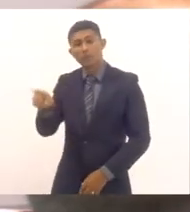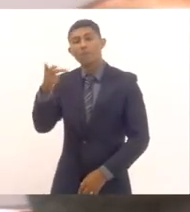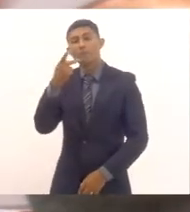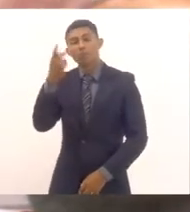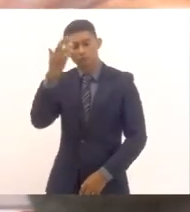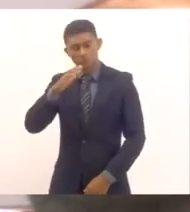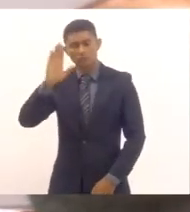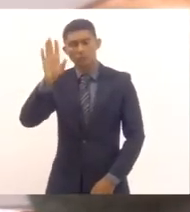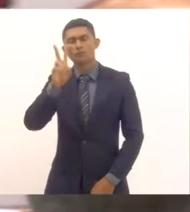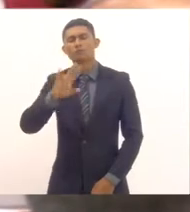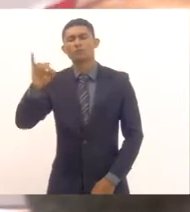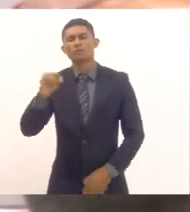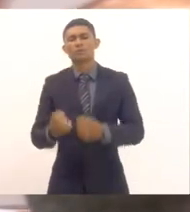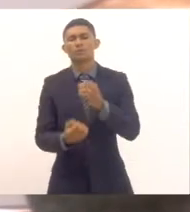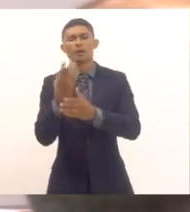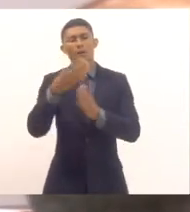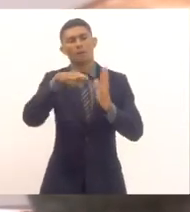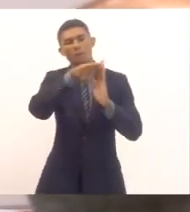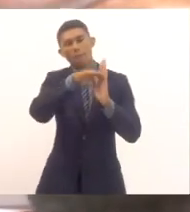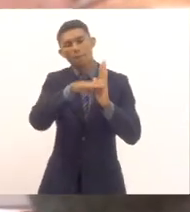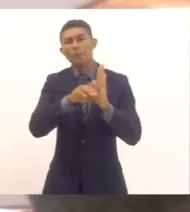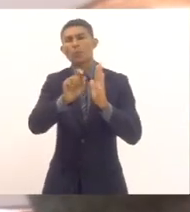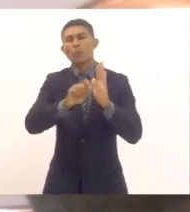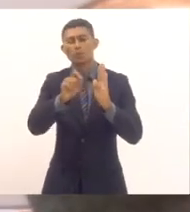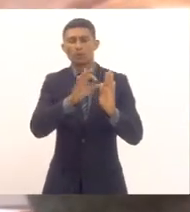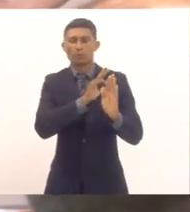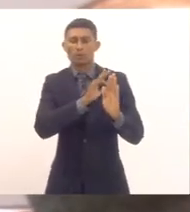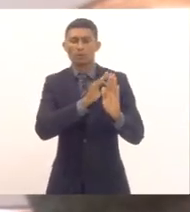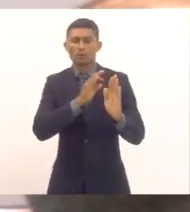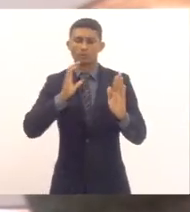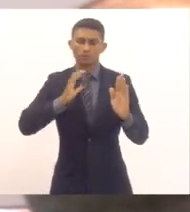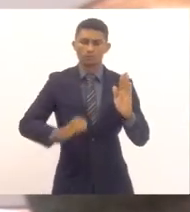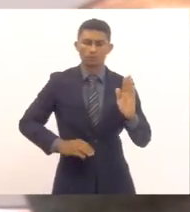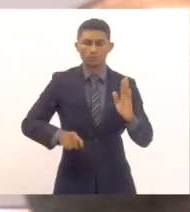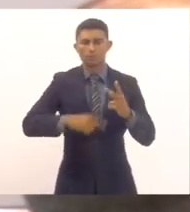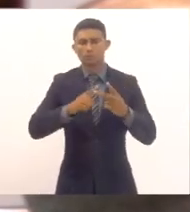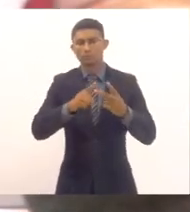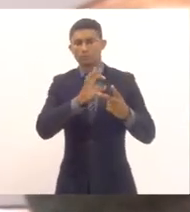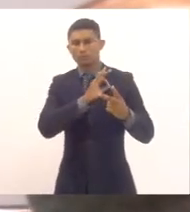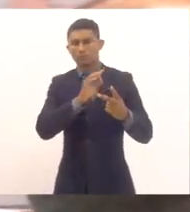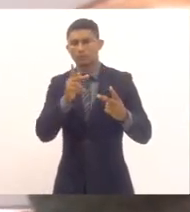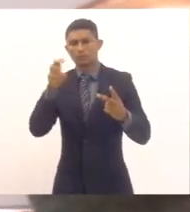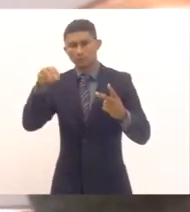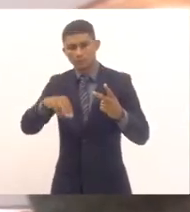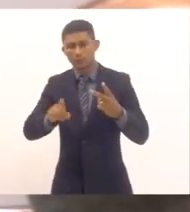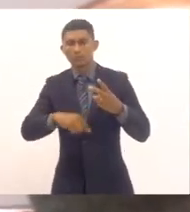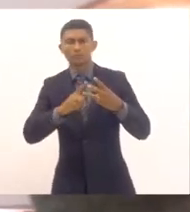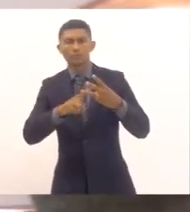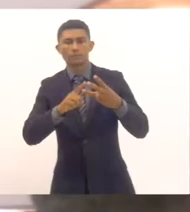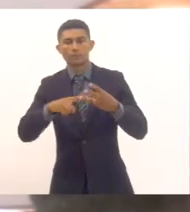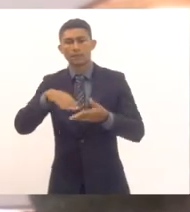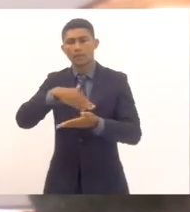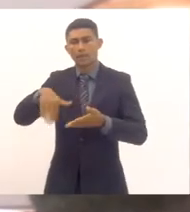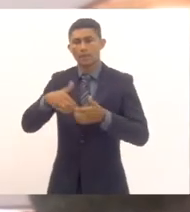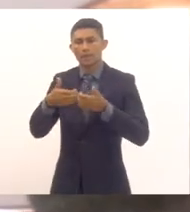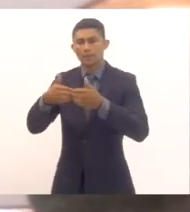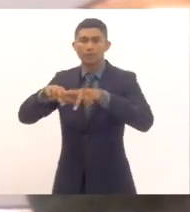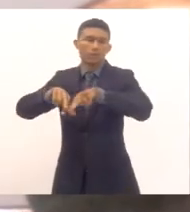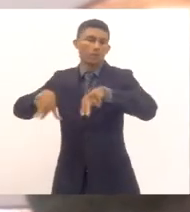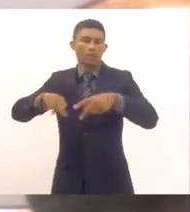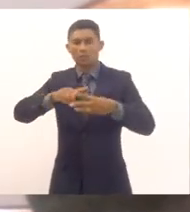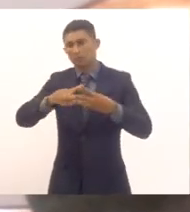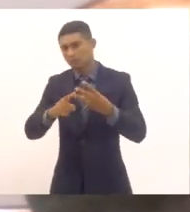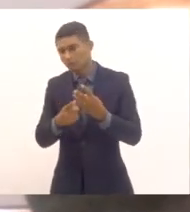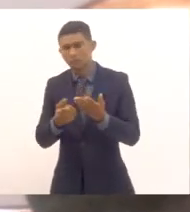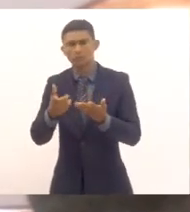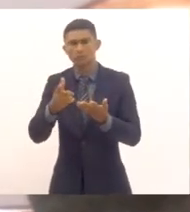com diversos segmentos civil você militar e outros a própria Super Vias de Trânsito e Transporte isso pelo